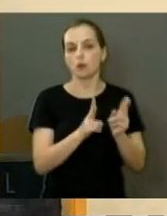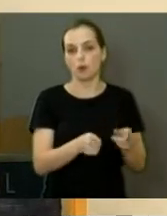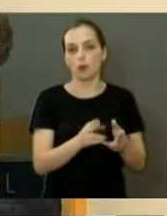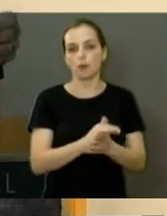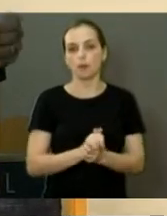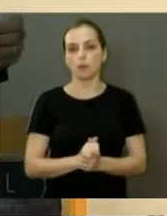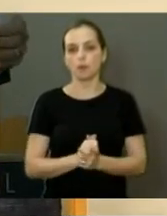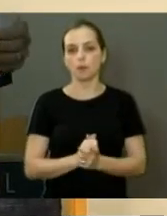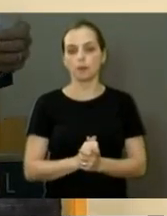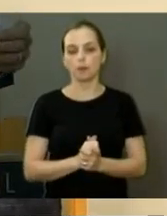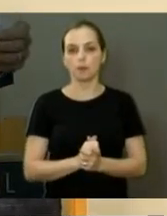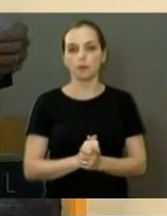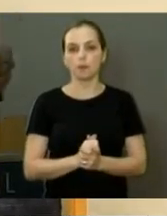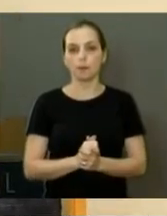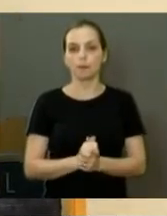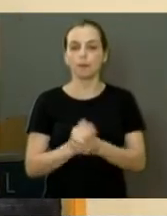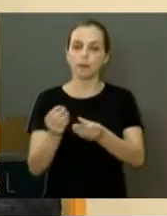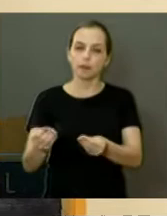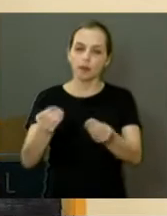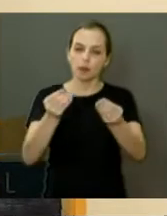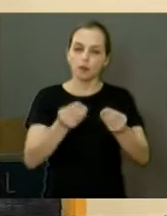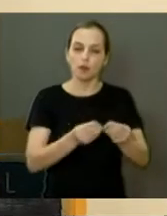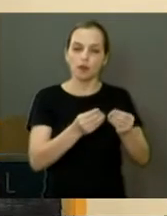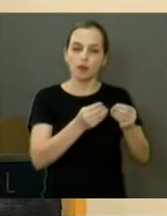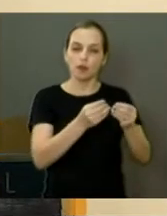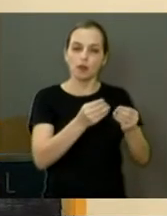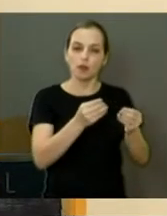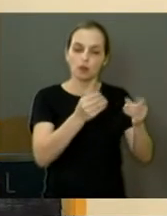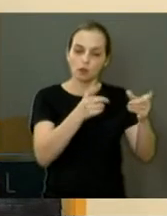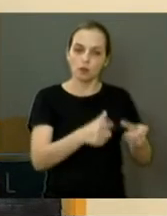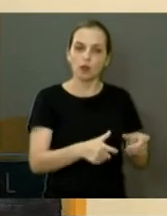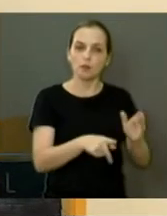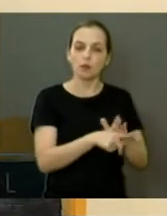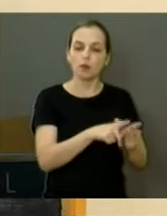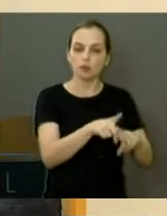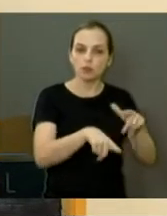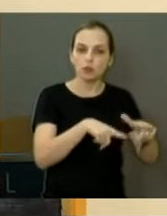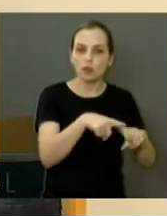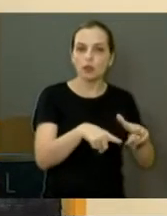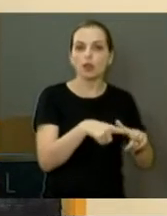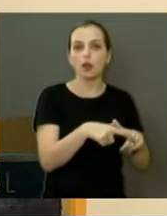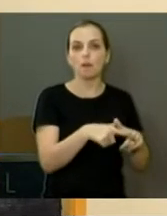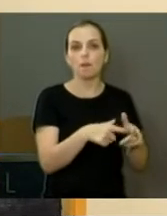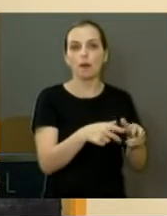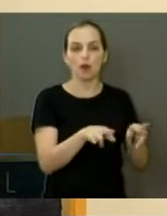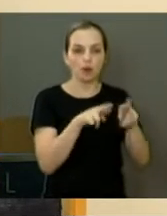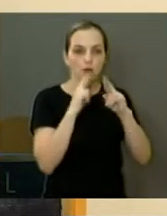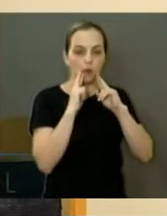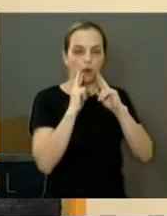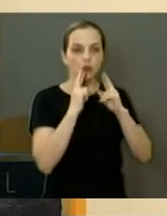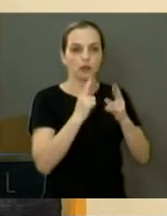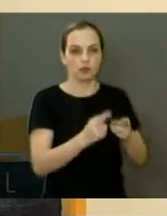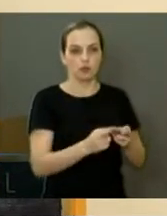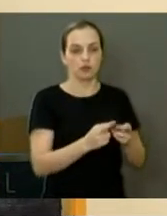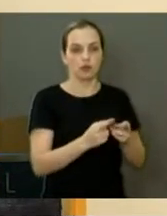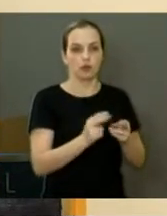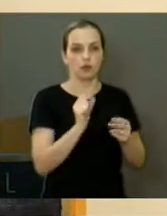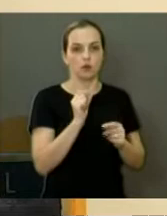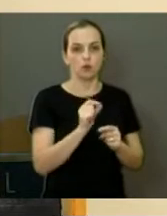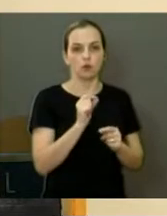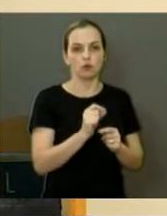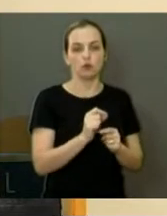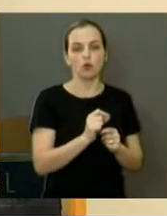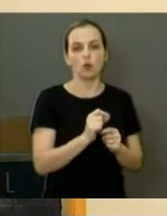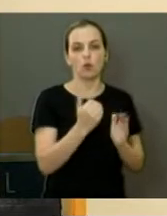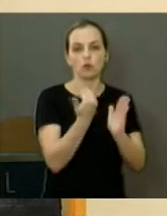detalhe importante também, eu recebi no meu gabinete uma reclamação, Paulo Landim, representante do governo aí, os critérios dos ônibus,